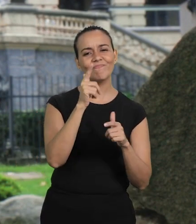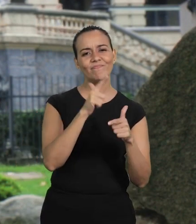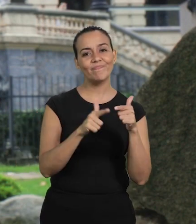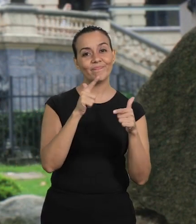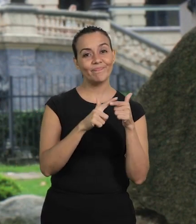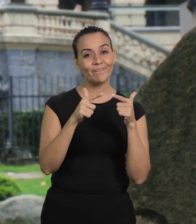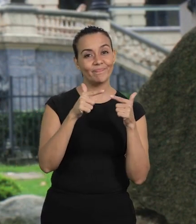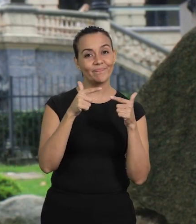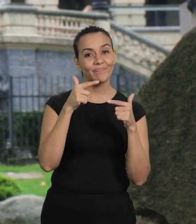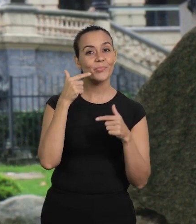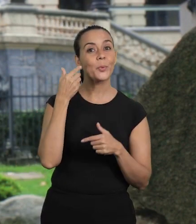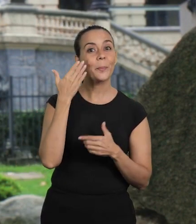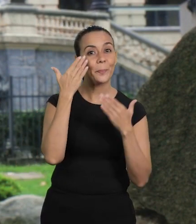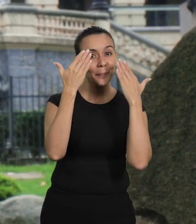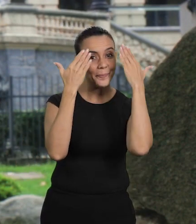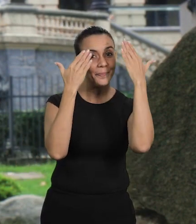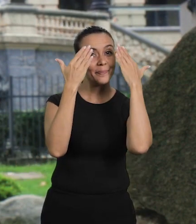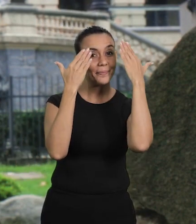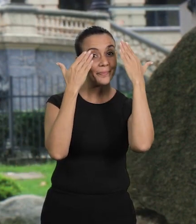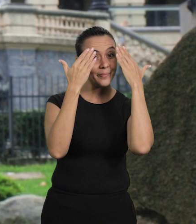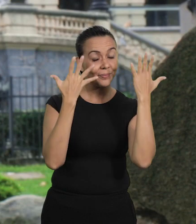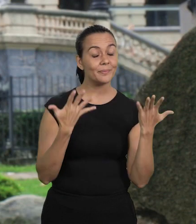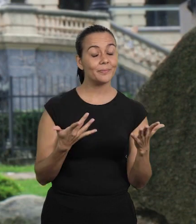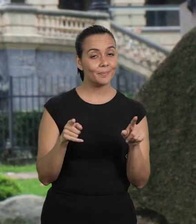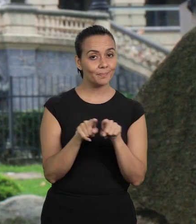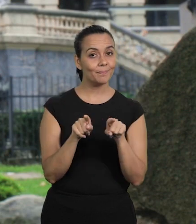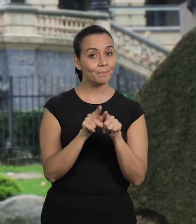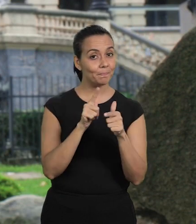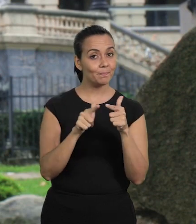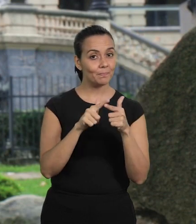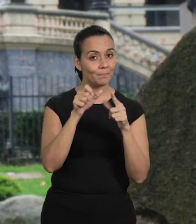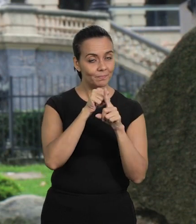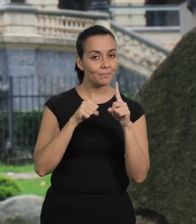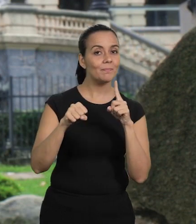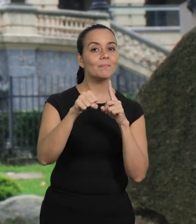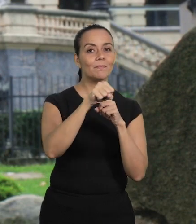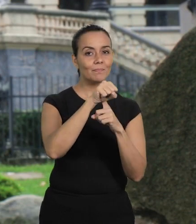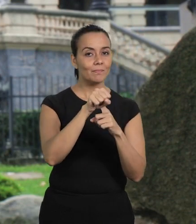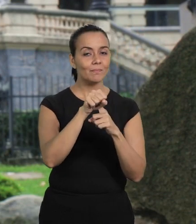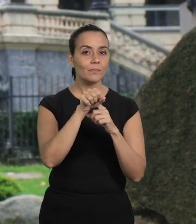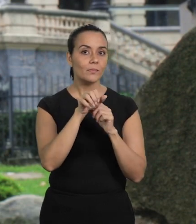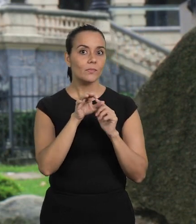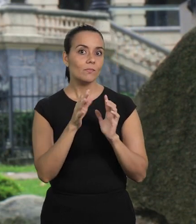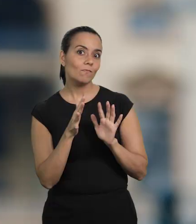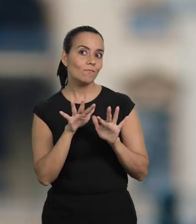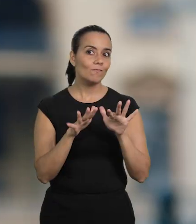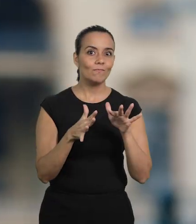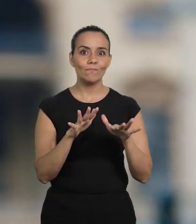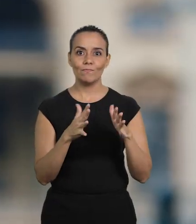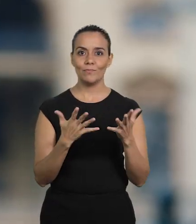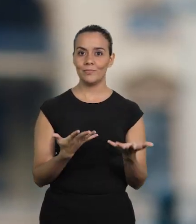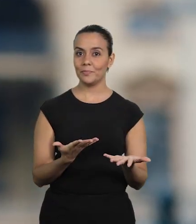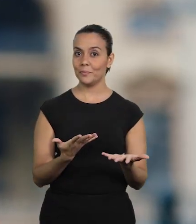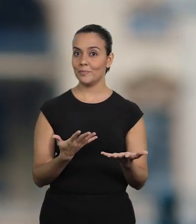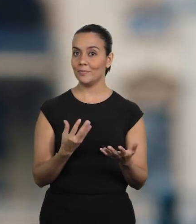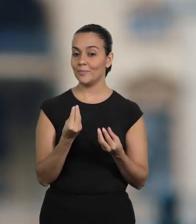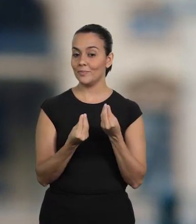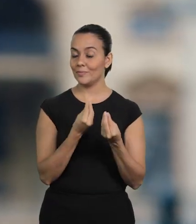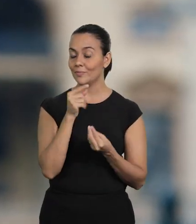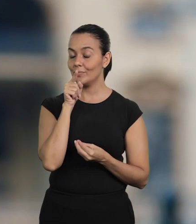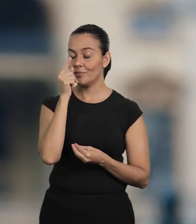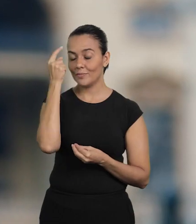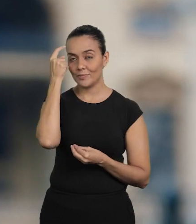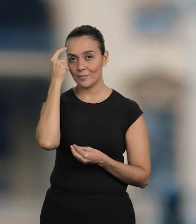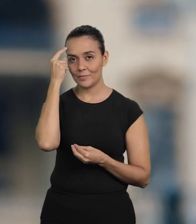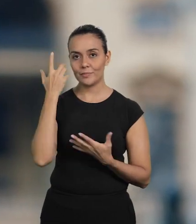né? Mas pode ser também um problema social mesmo, né? Dependendo da escala em que isso acontece. Então, as redes sociais,